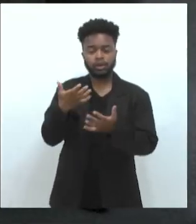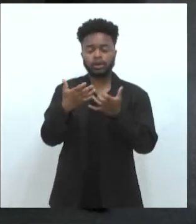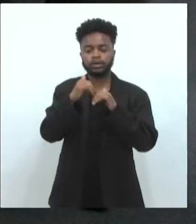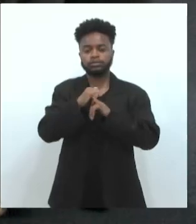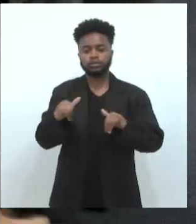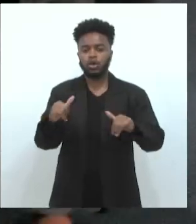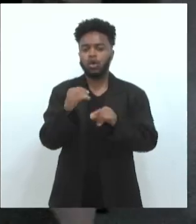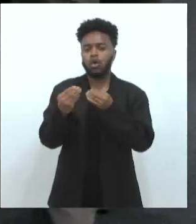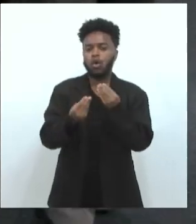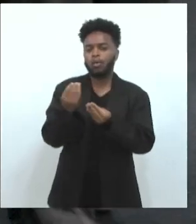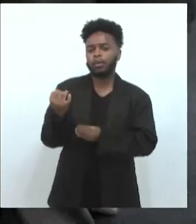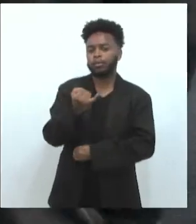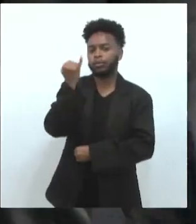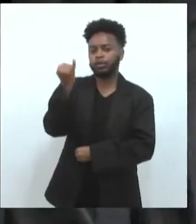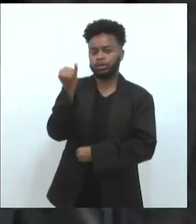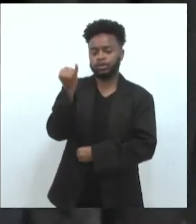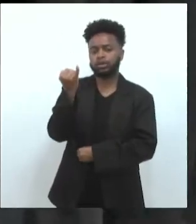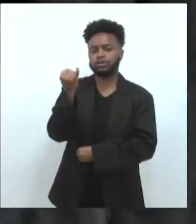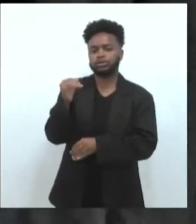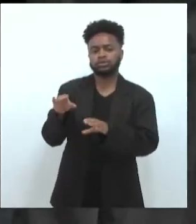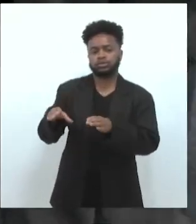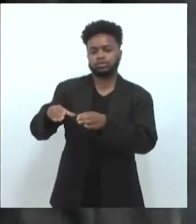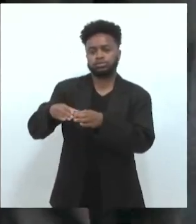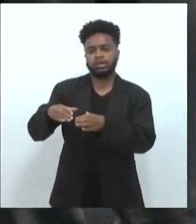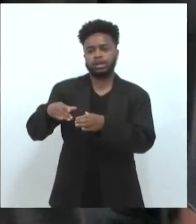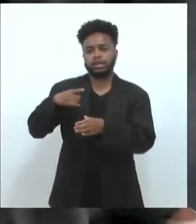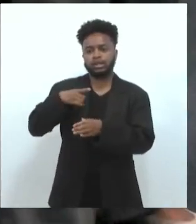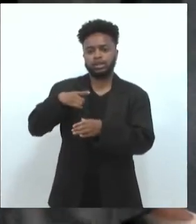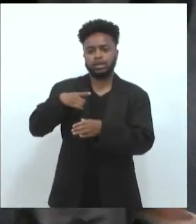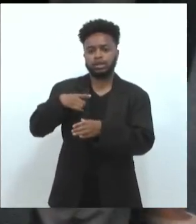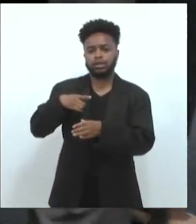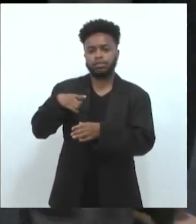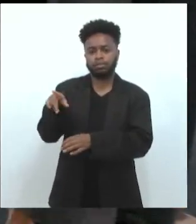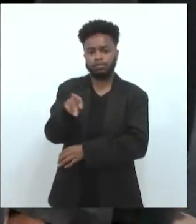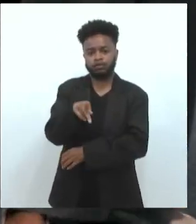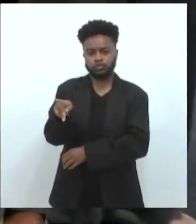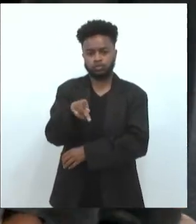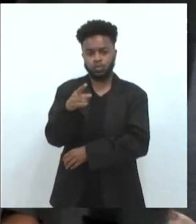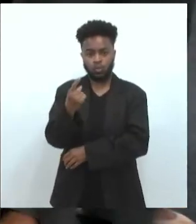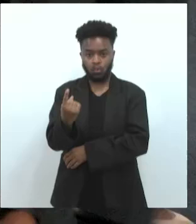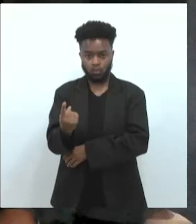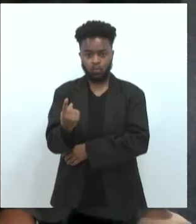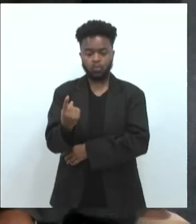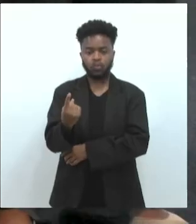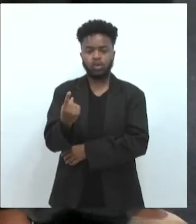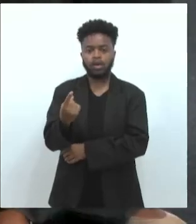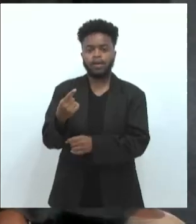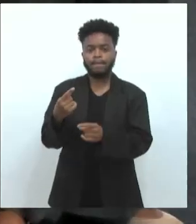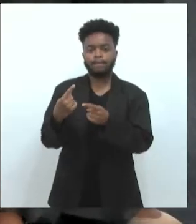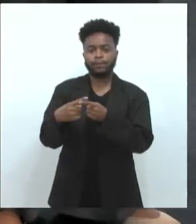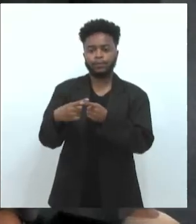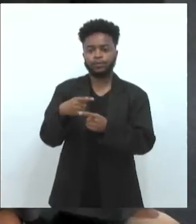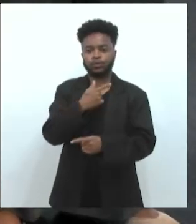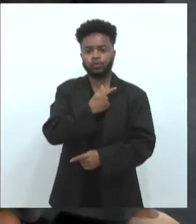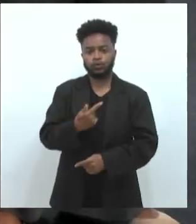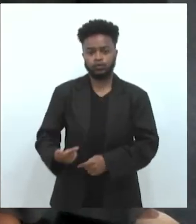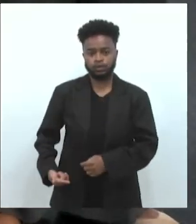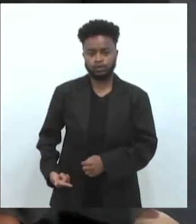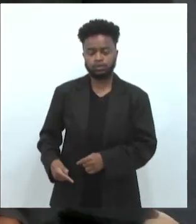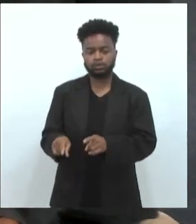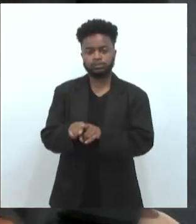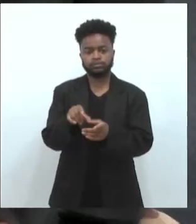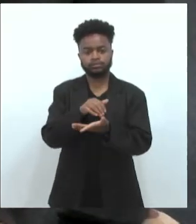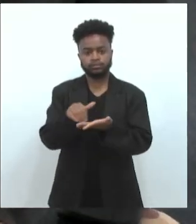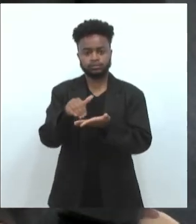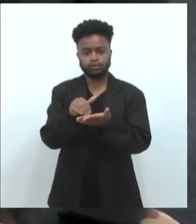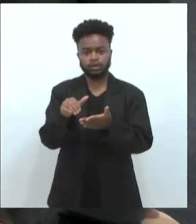A classe docente da rede estadual é composta dos docentes 1, onde o governo do estado, o governador, a Secretaria de